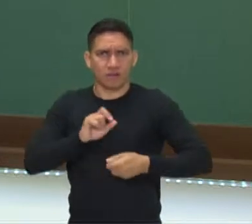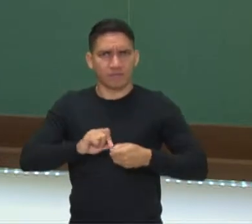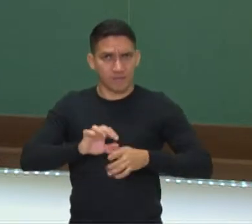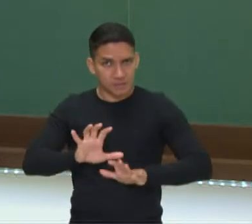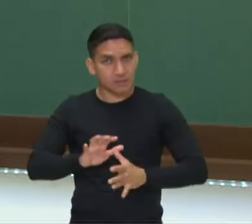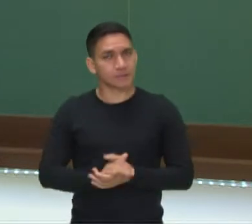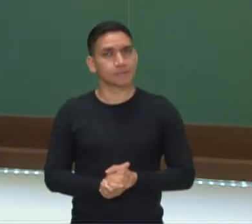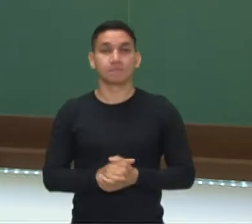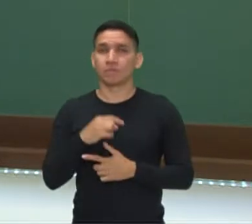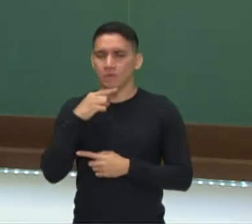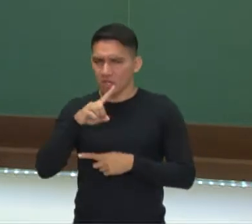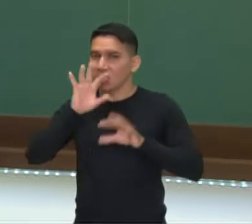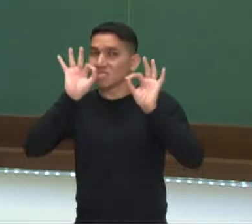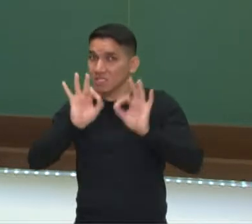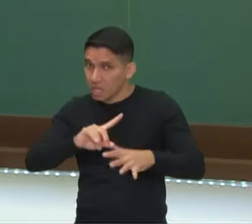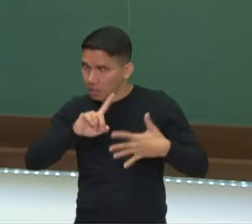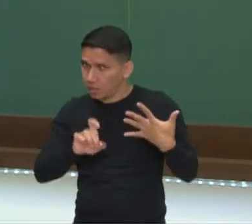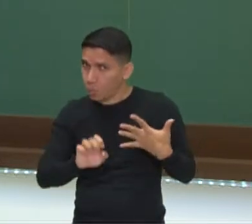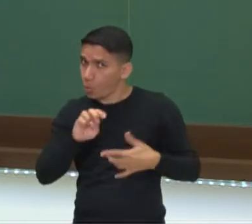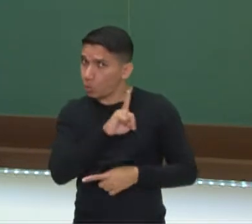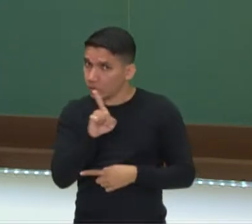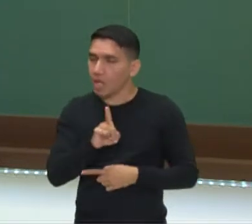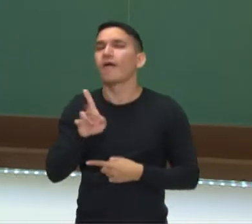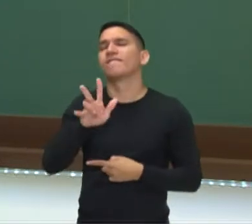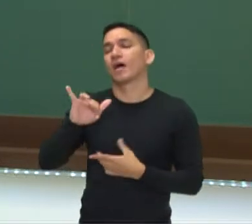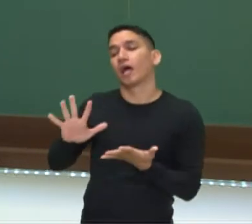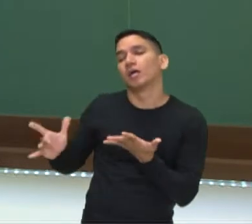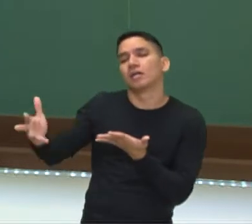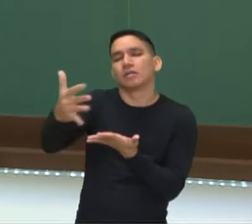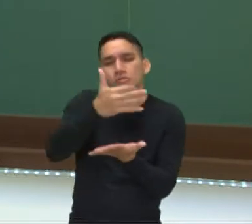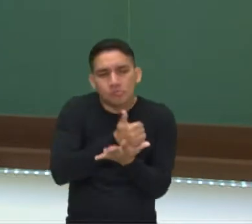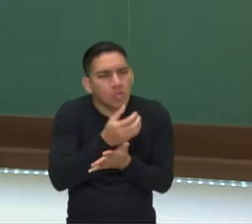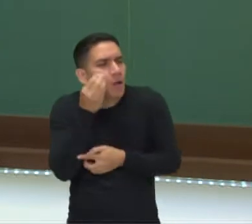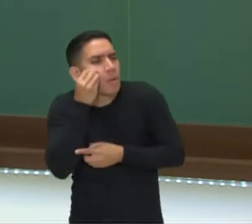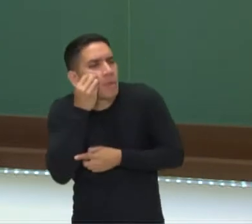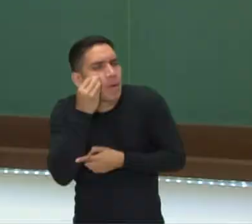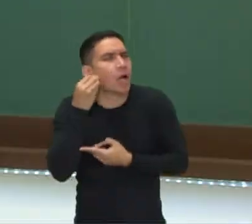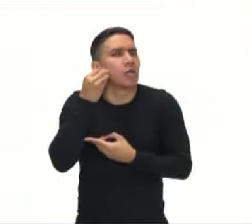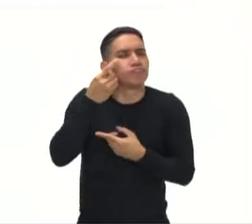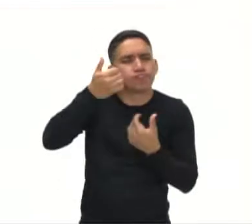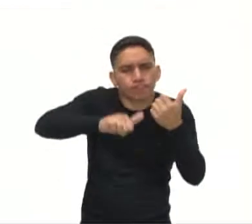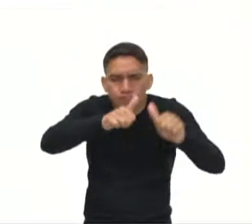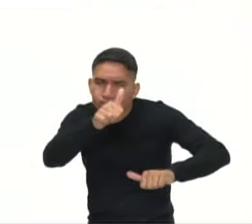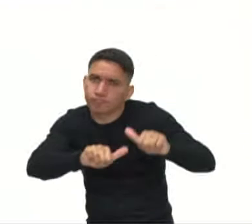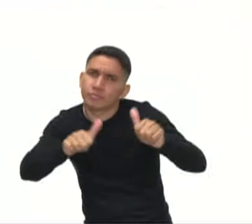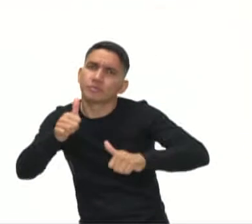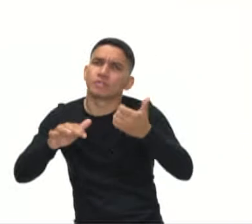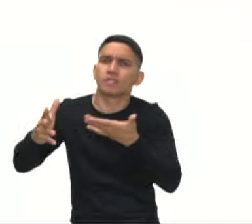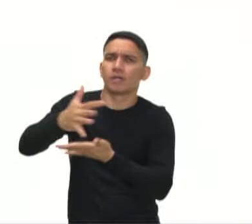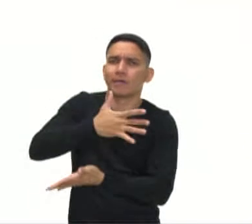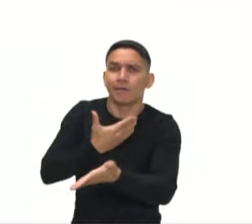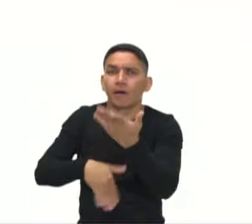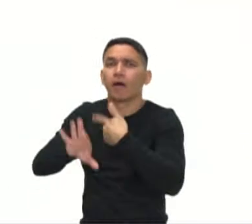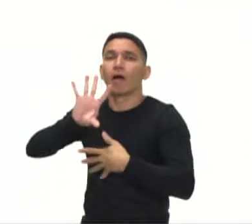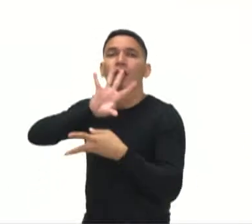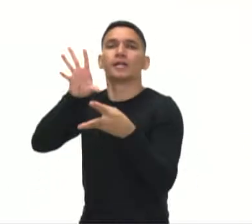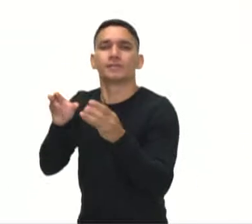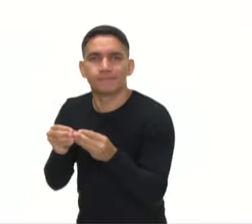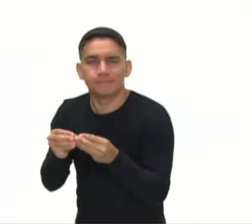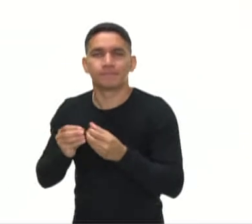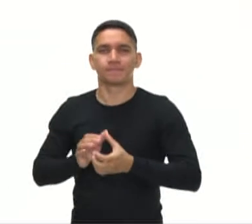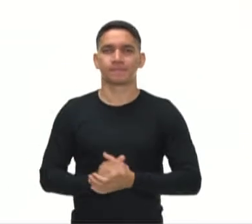ou não, vamos então fazer uma coleta de dados, experimentação, análise dos dados e então a